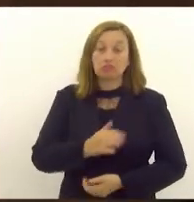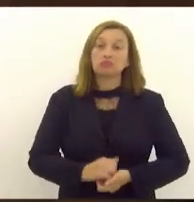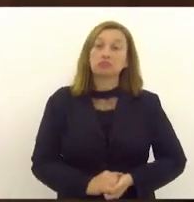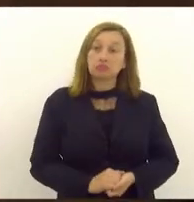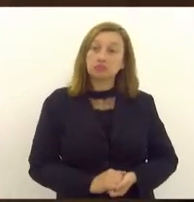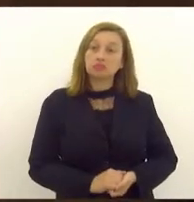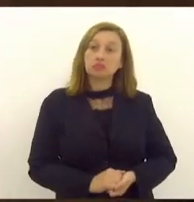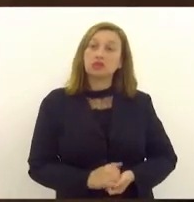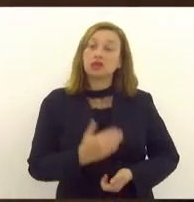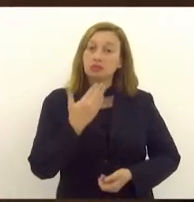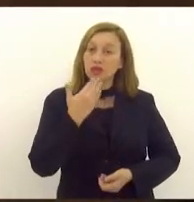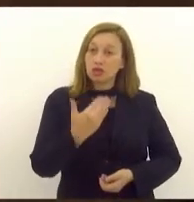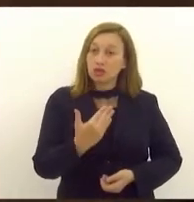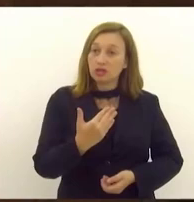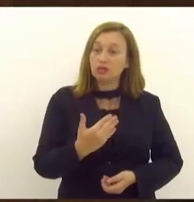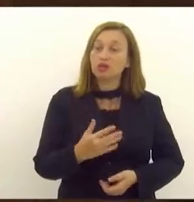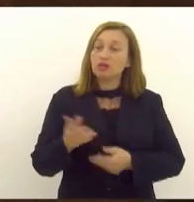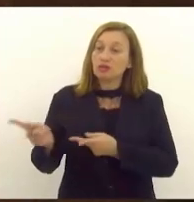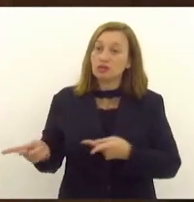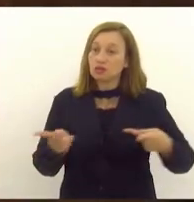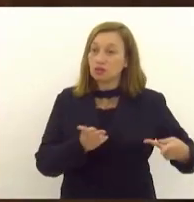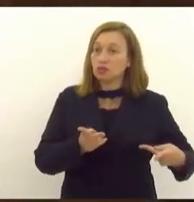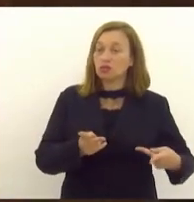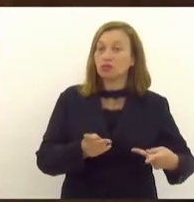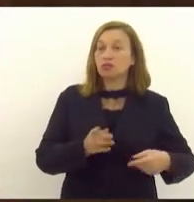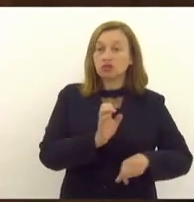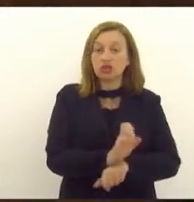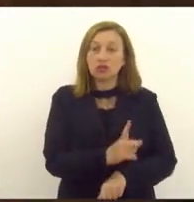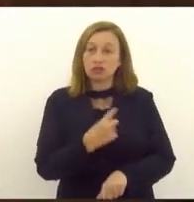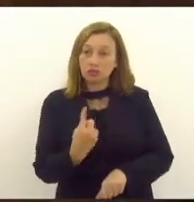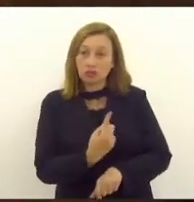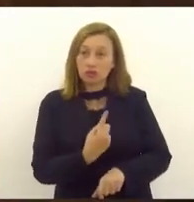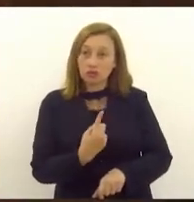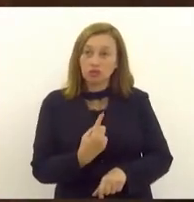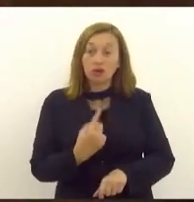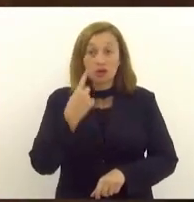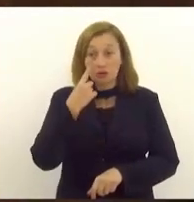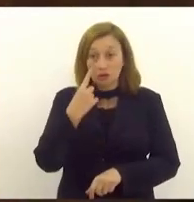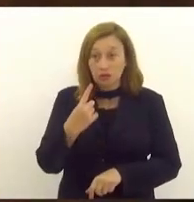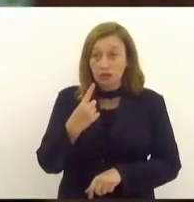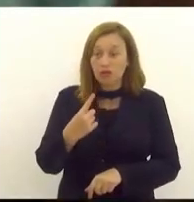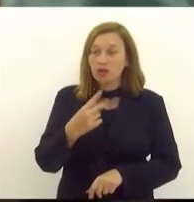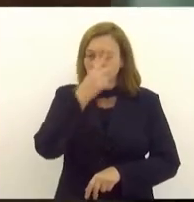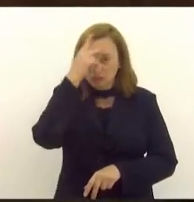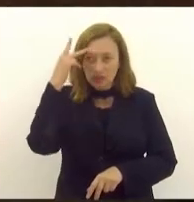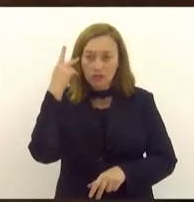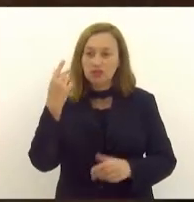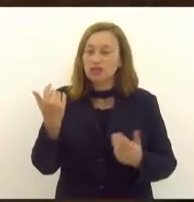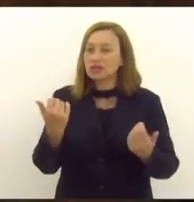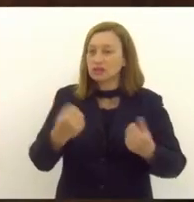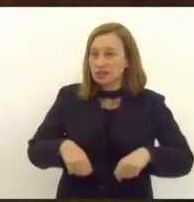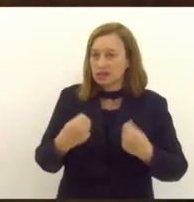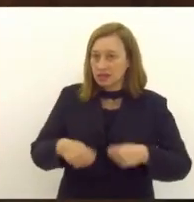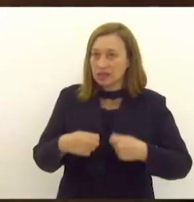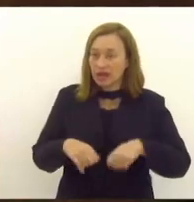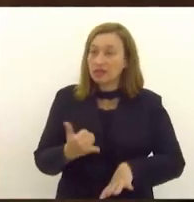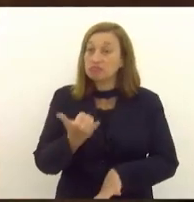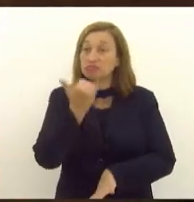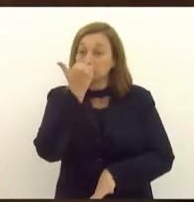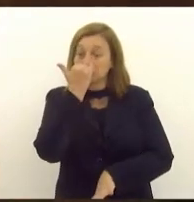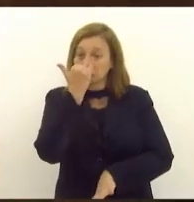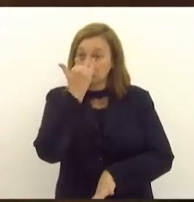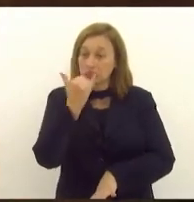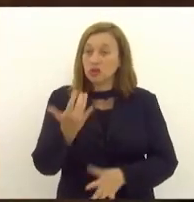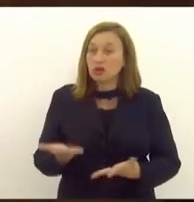esteve em visita ao nosso estado recentemente atendeu familiares vítimas de violência do estado se chocou